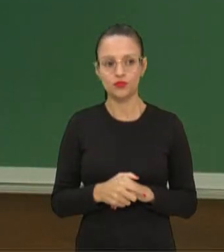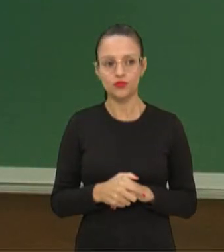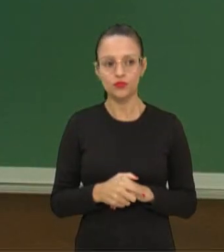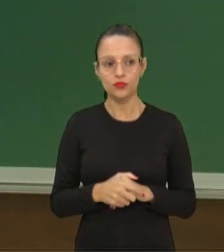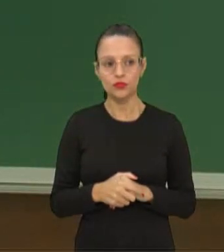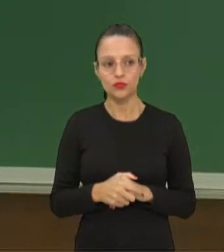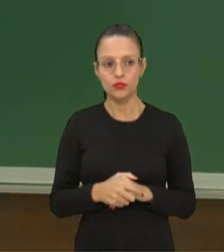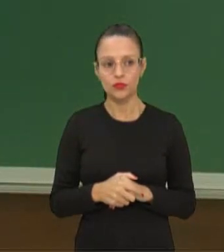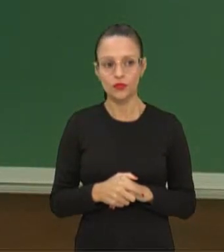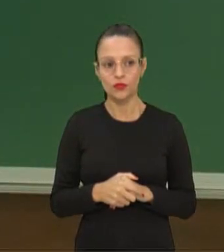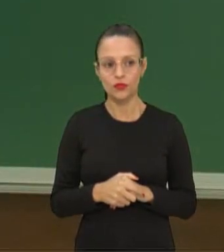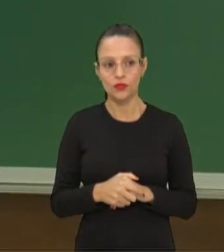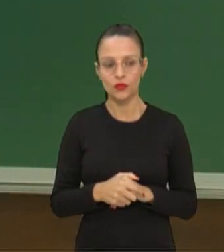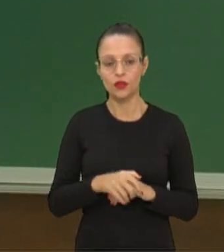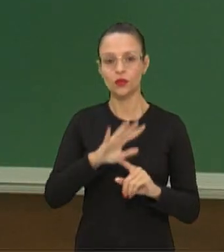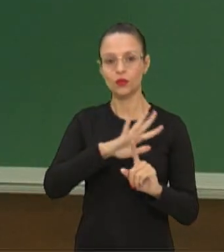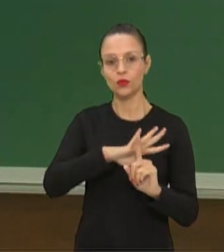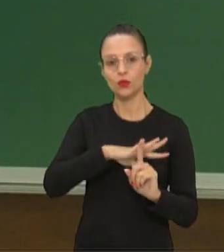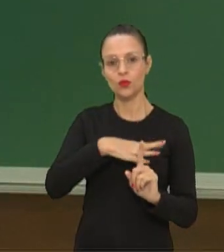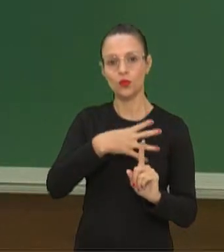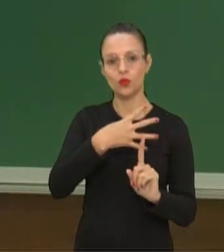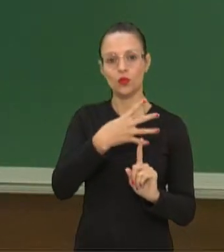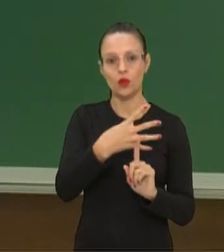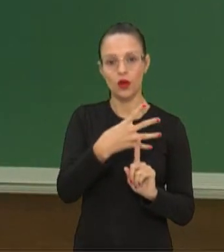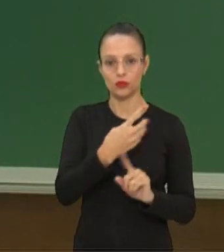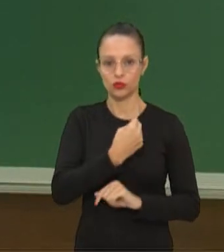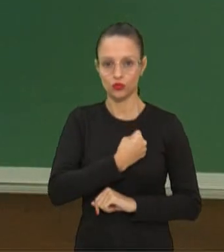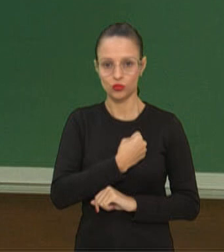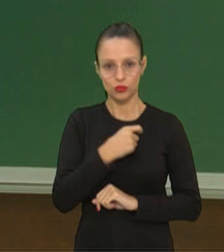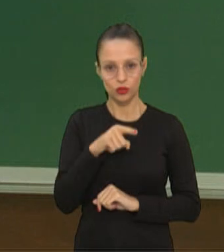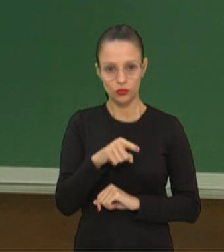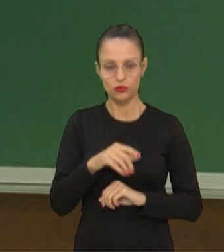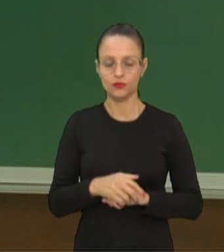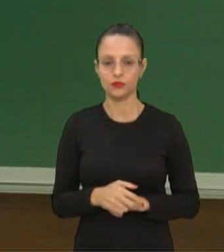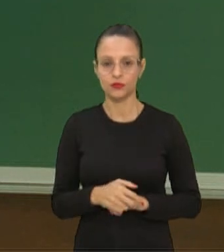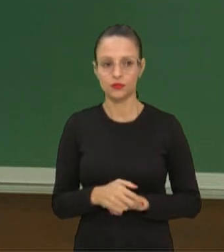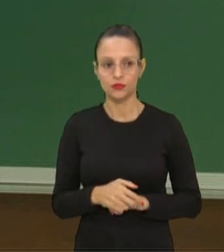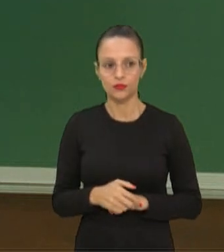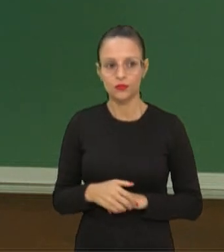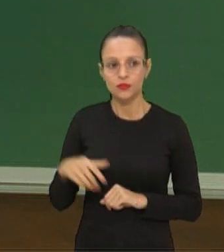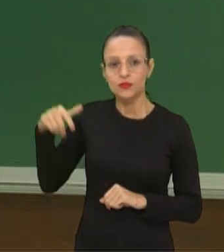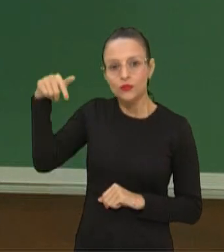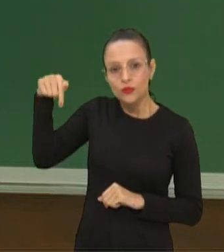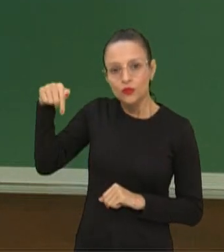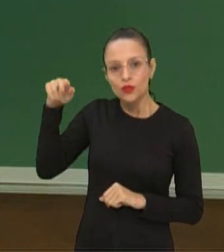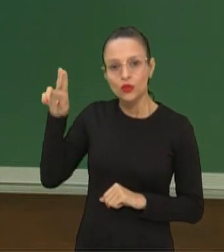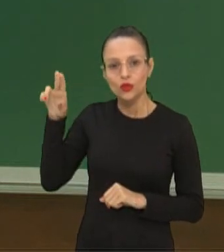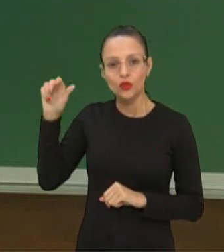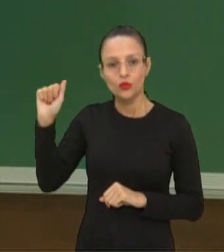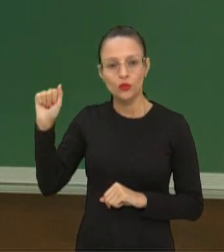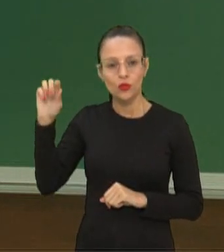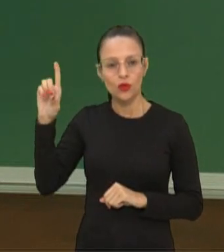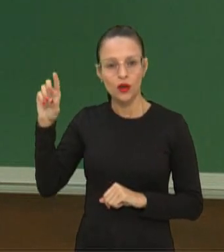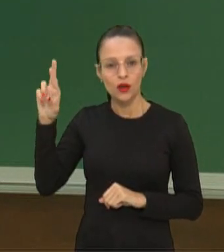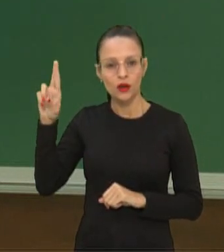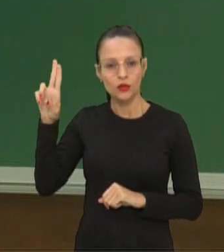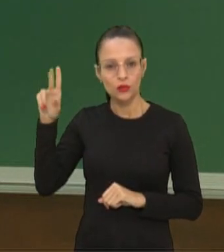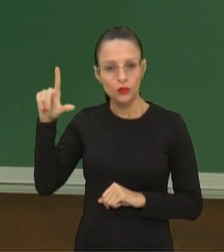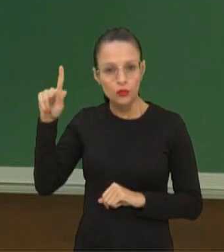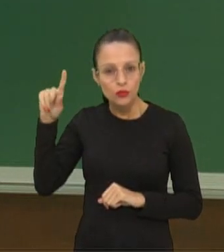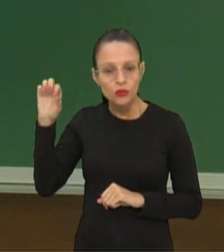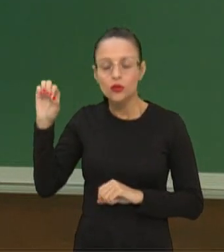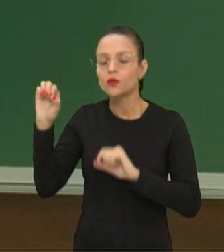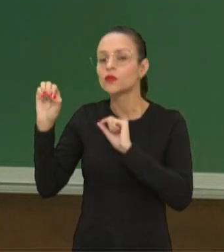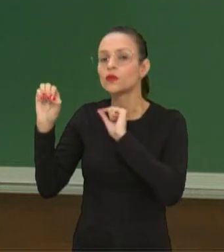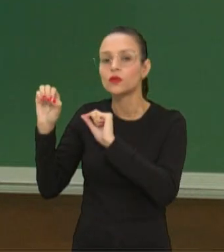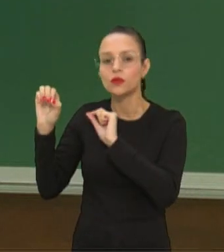tá? O quádruplo de um número. Quádruplo é 4 vezes. 4 vezes o x.